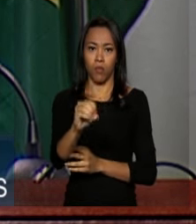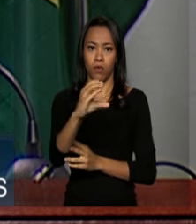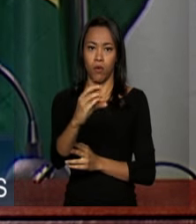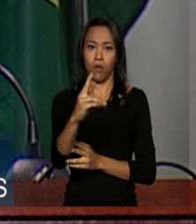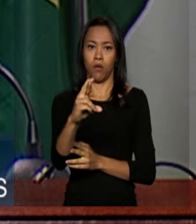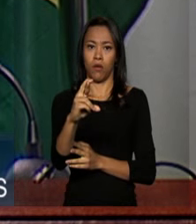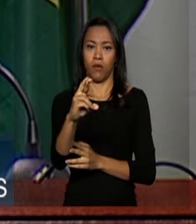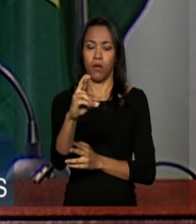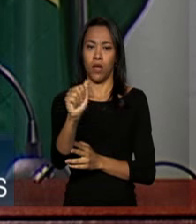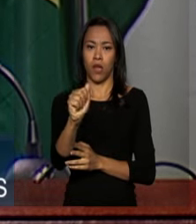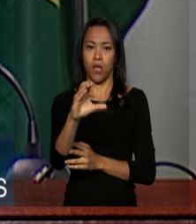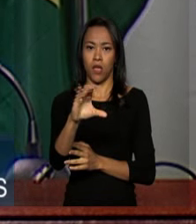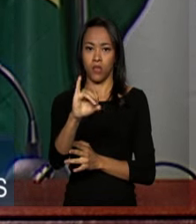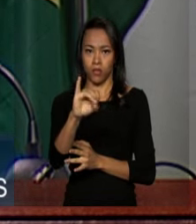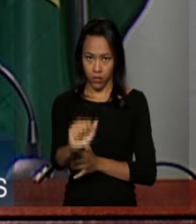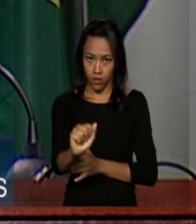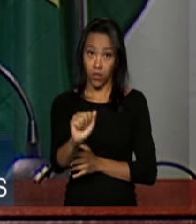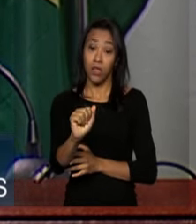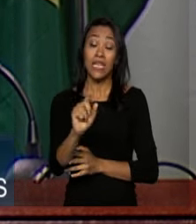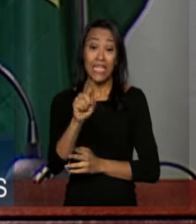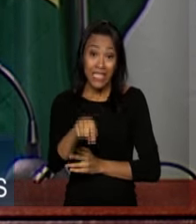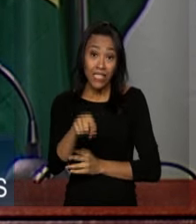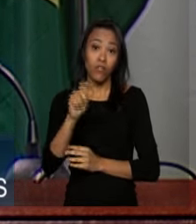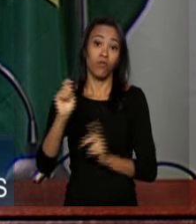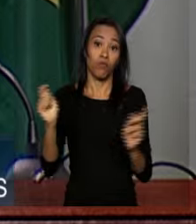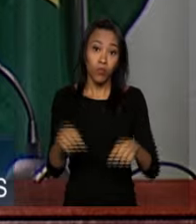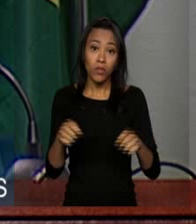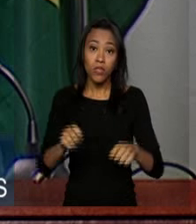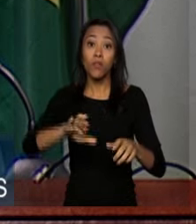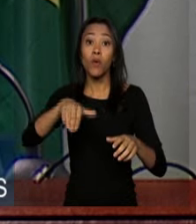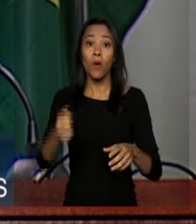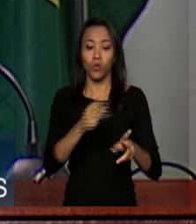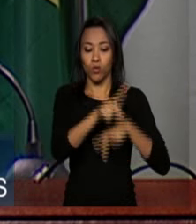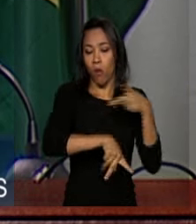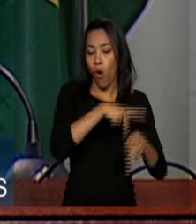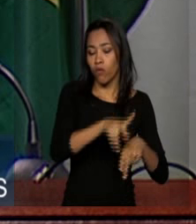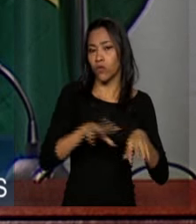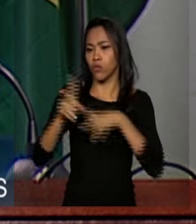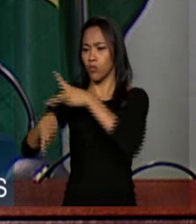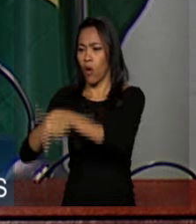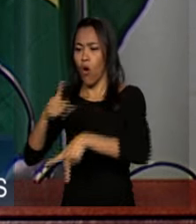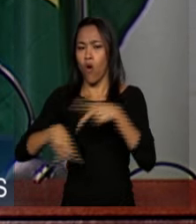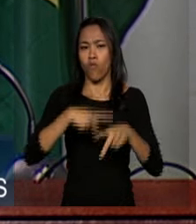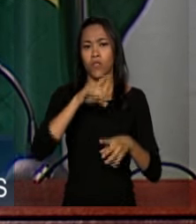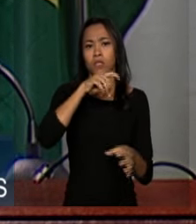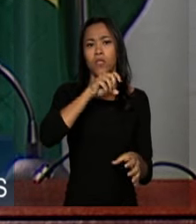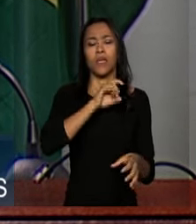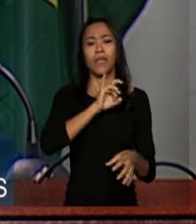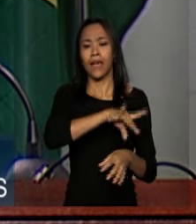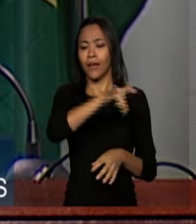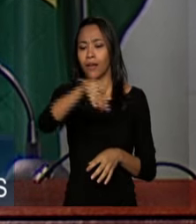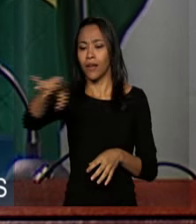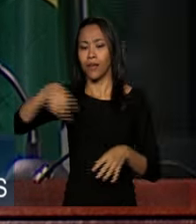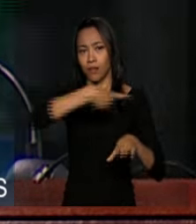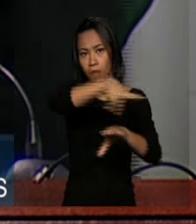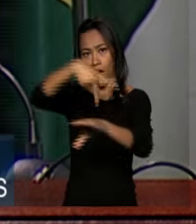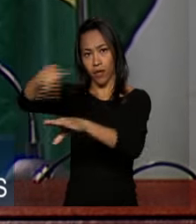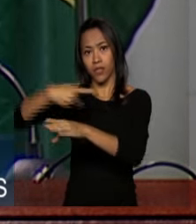possível quando os povos de nossa região derrotaram as ditaduras no século passado.